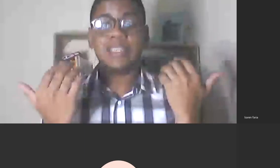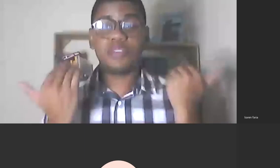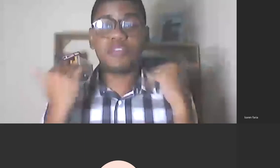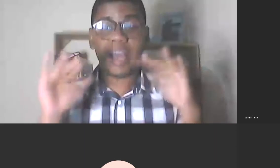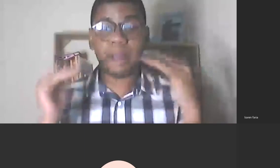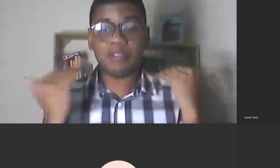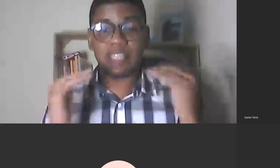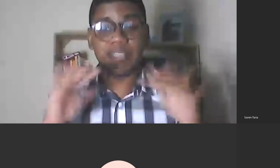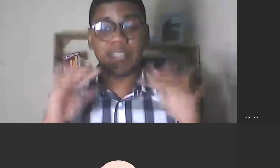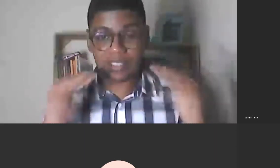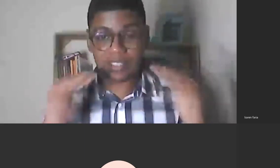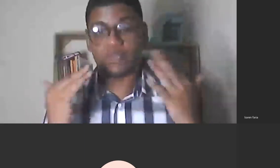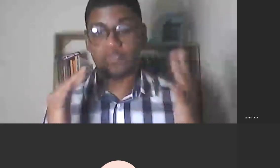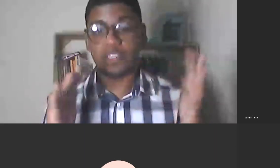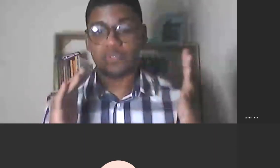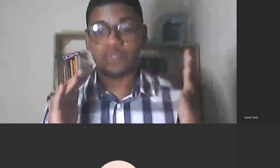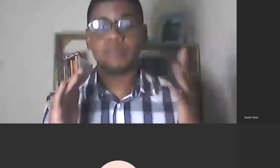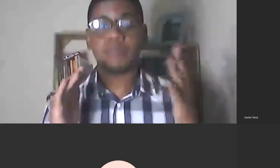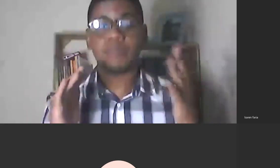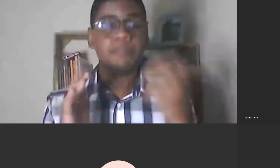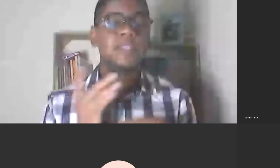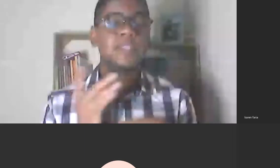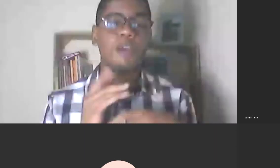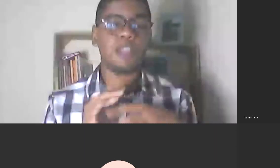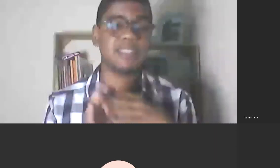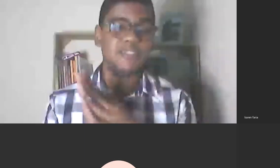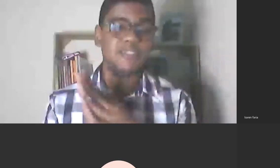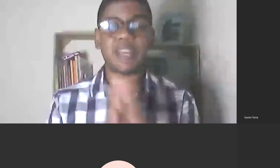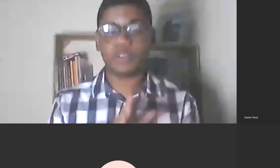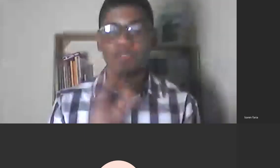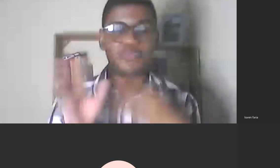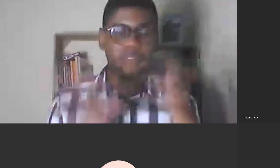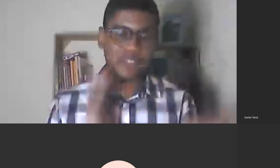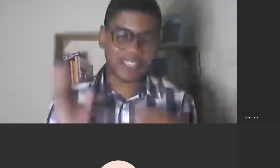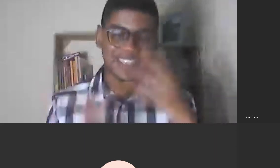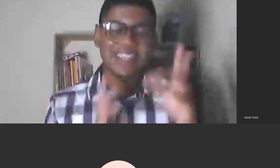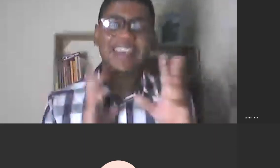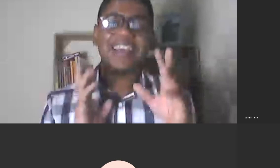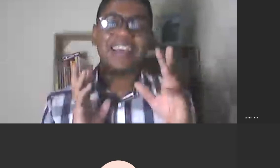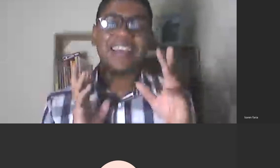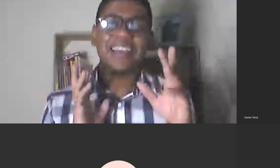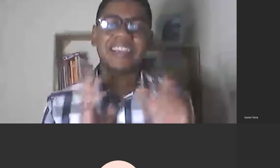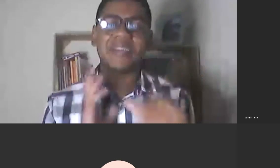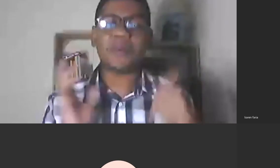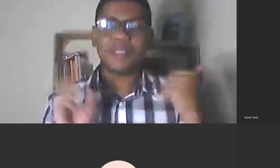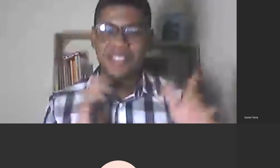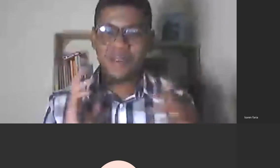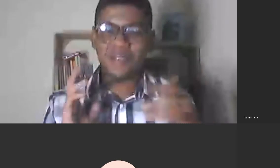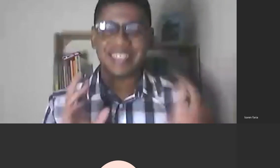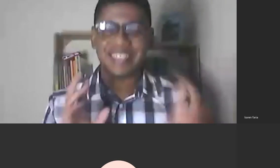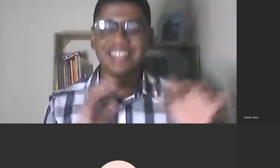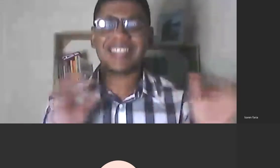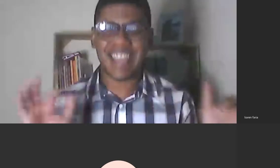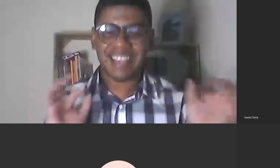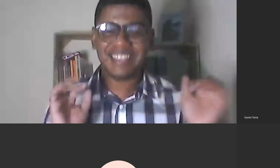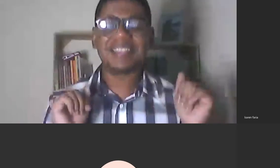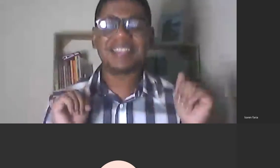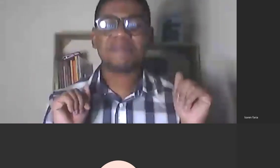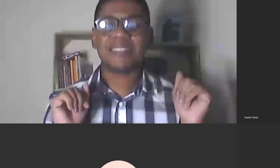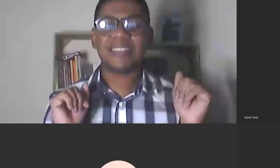Bárbara, de enviar para vocês antes os vídeos, tá? Então eu vou tentar ver se eu acho alguns vídeos aqui que eu consigo